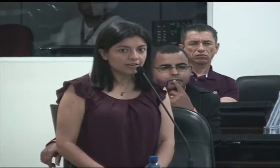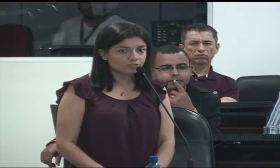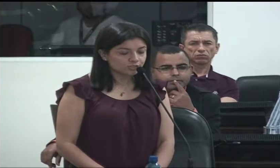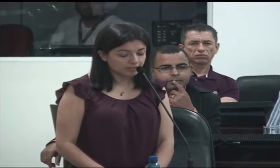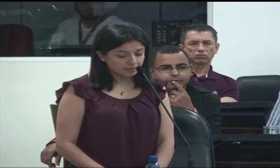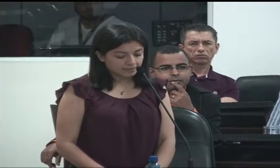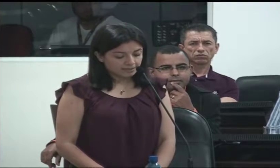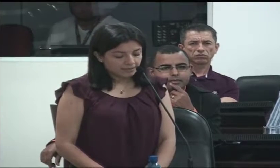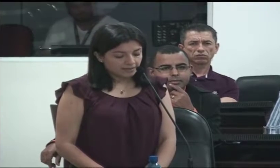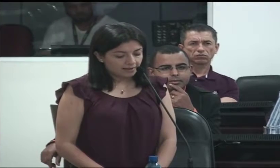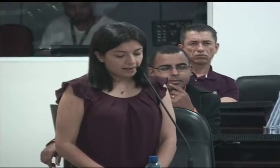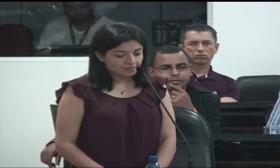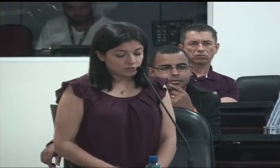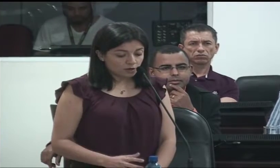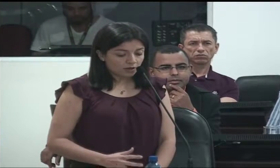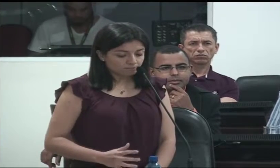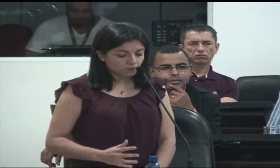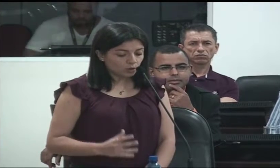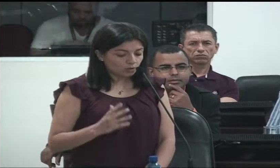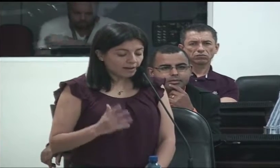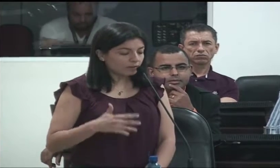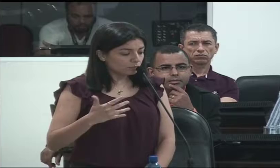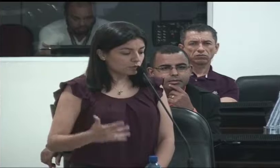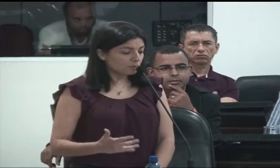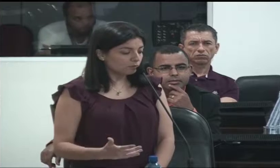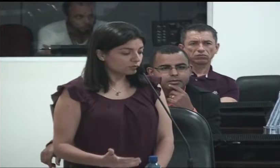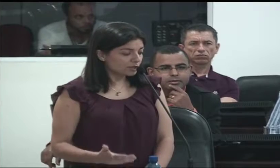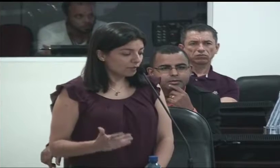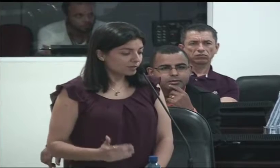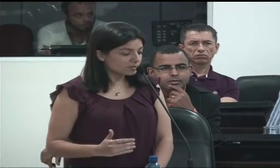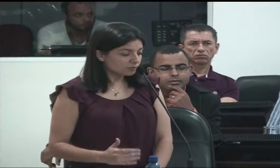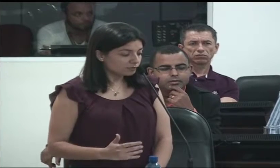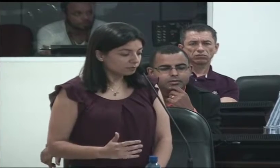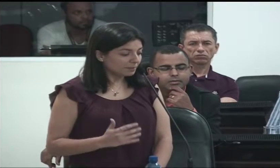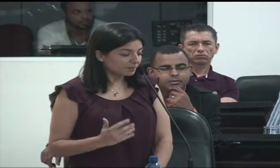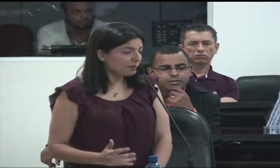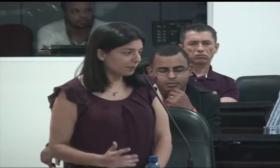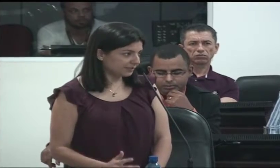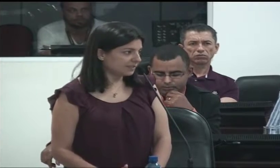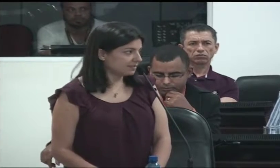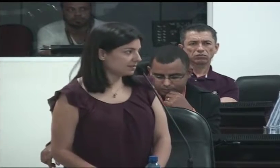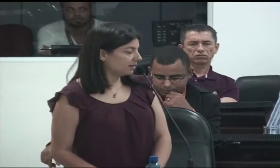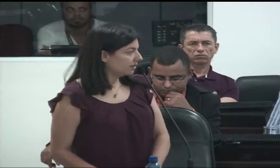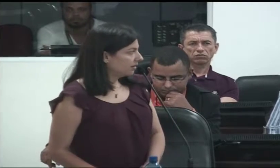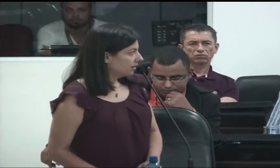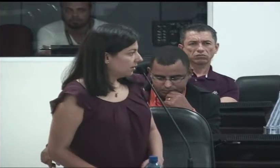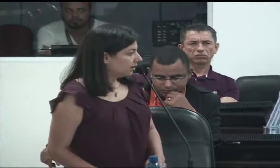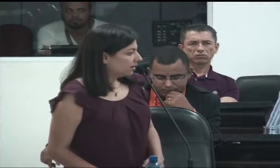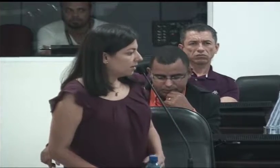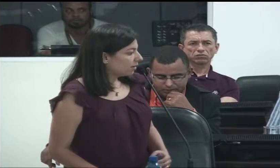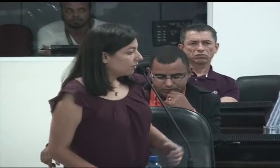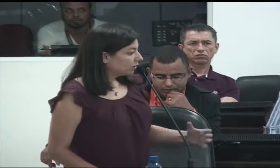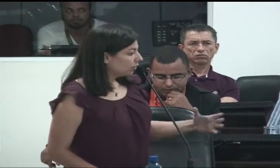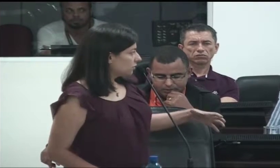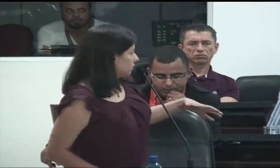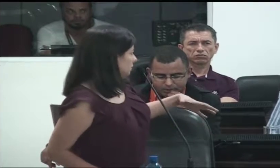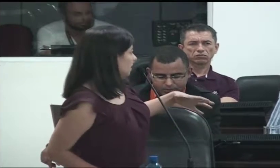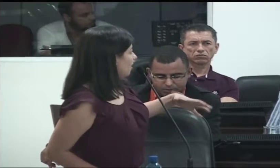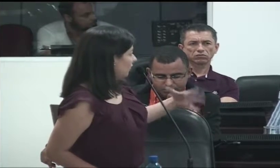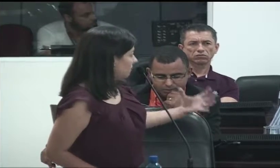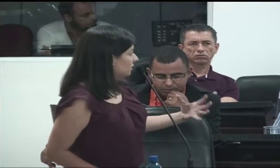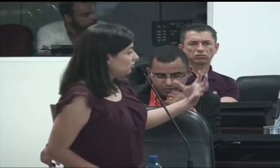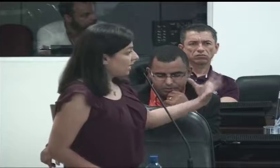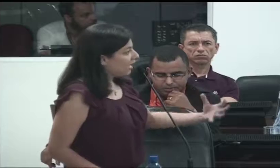de arte, é só colocar alguns pontos que eu acho que são de fundamental importância. Quando nós